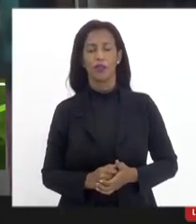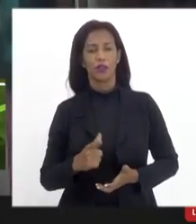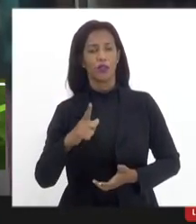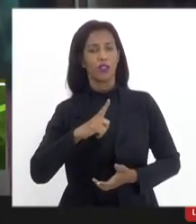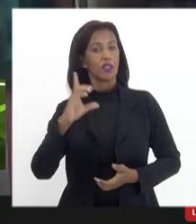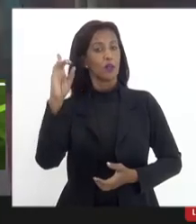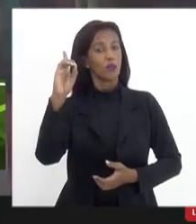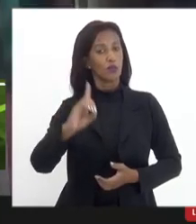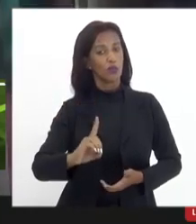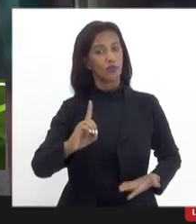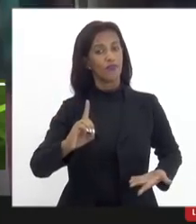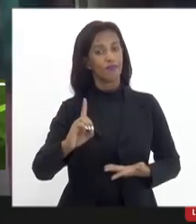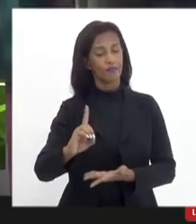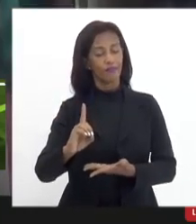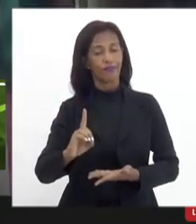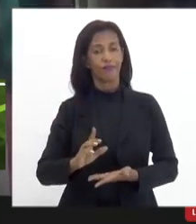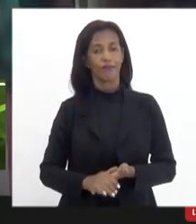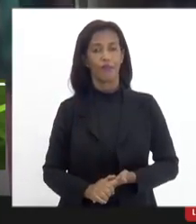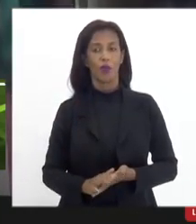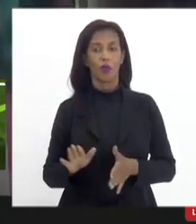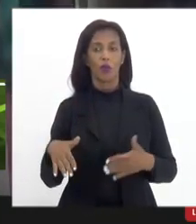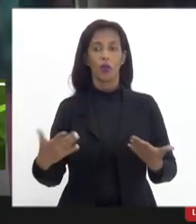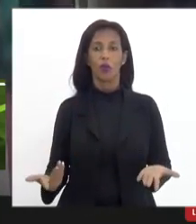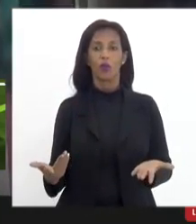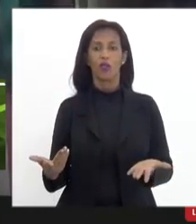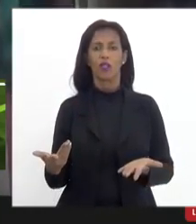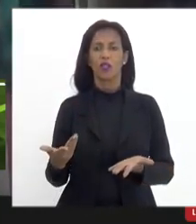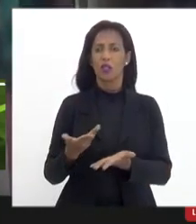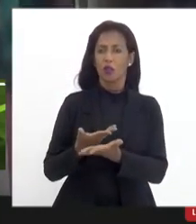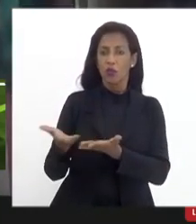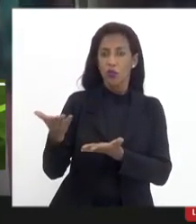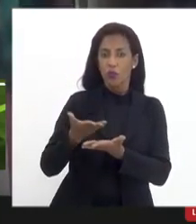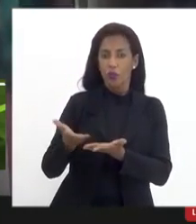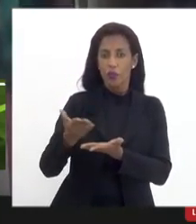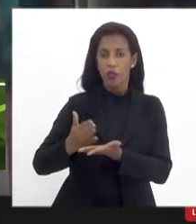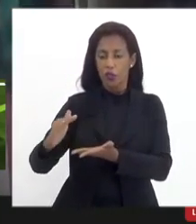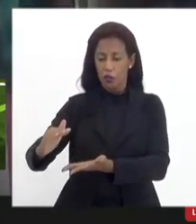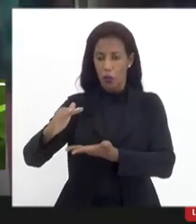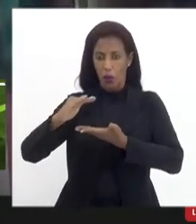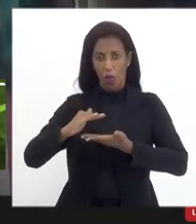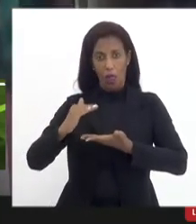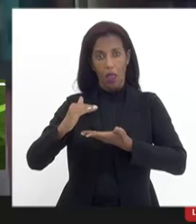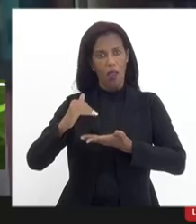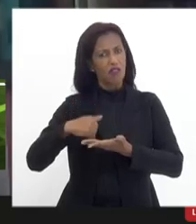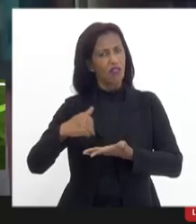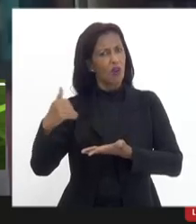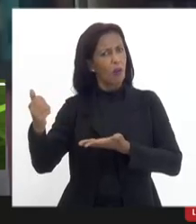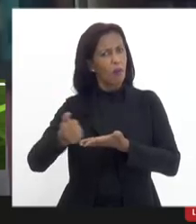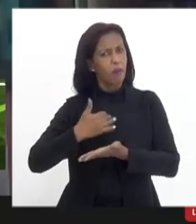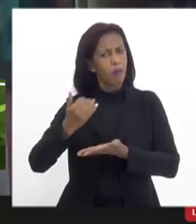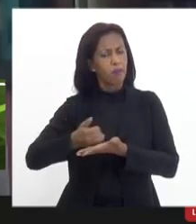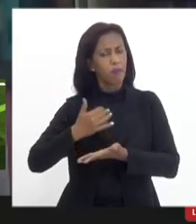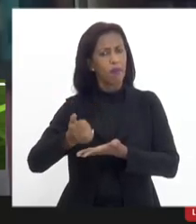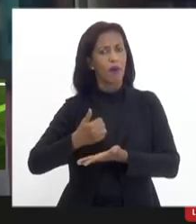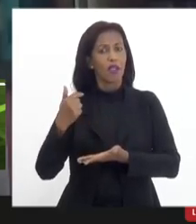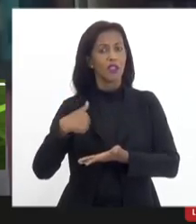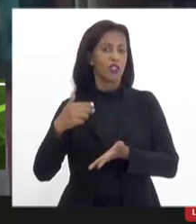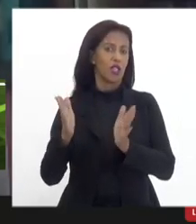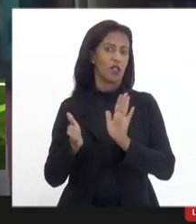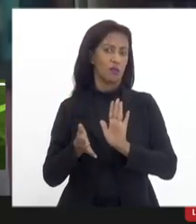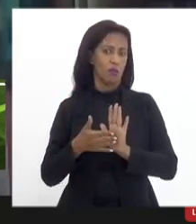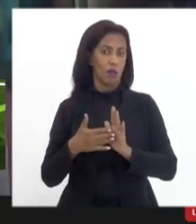de direitos, ou seja, são as demandas que chegam de forma constante nos nossos mandatos.